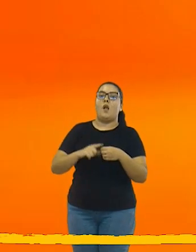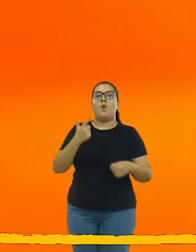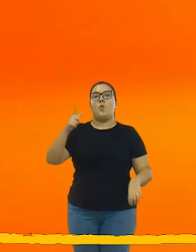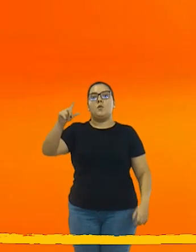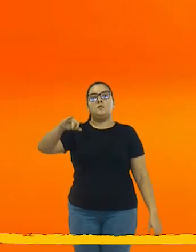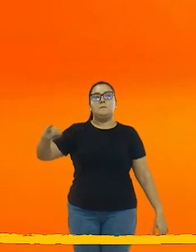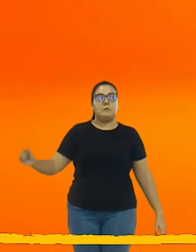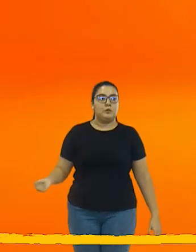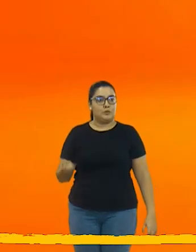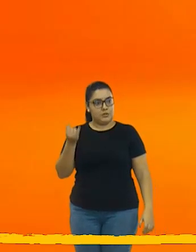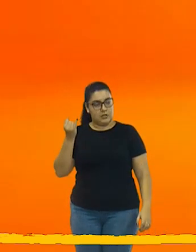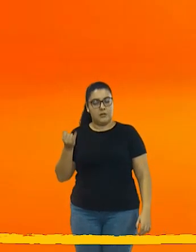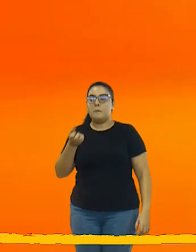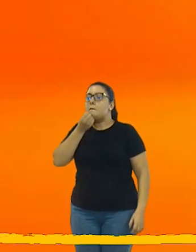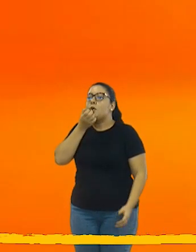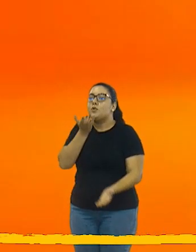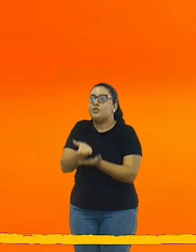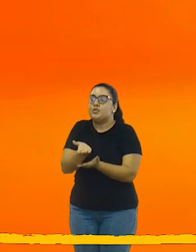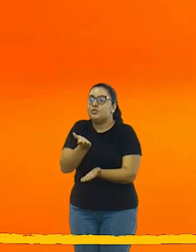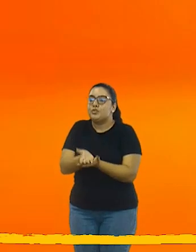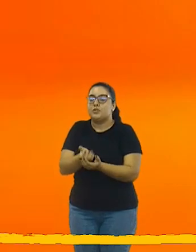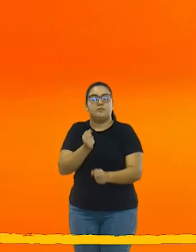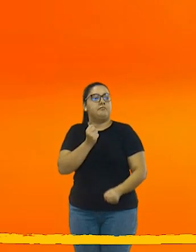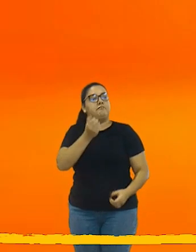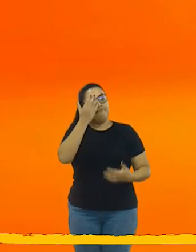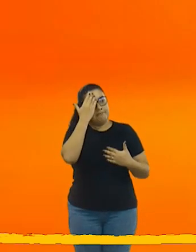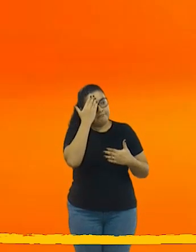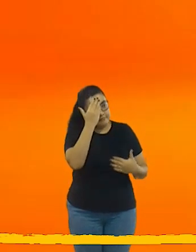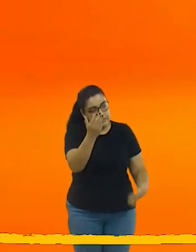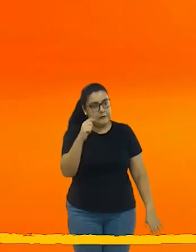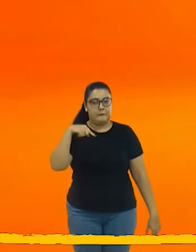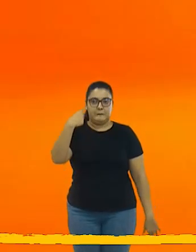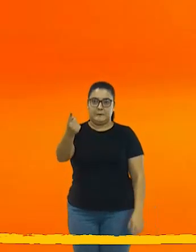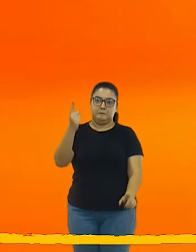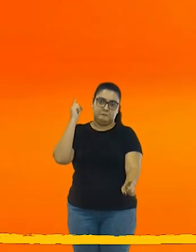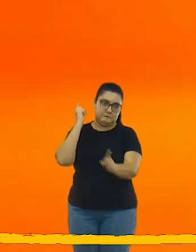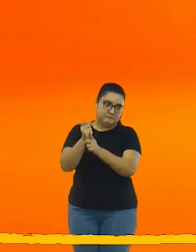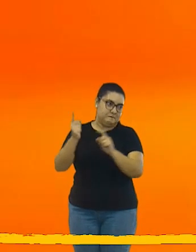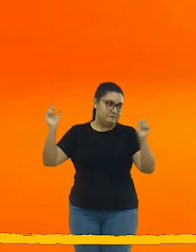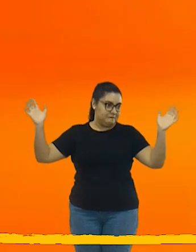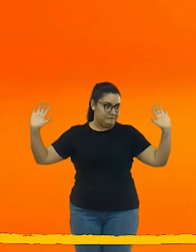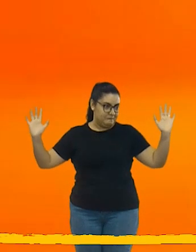oportunidade, tá? Bom estudo para vocês, muito obrigado e até a próxima. Vai.